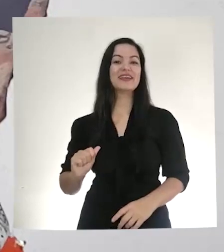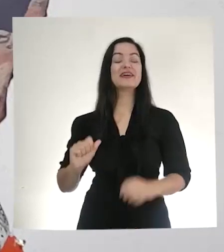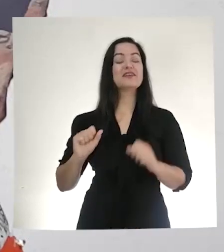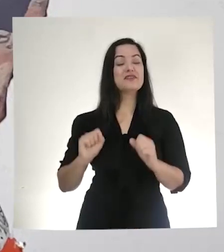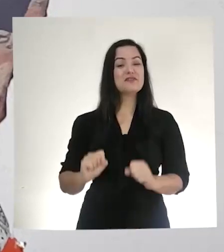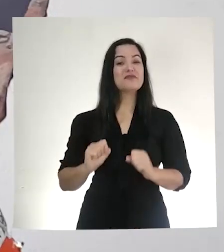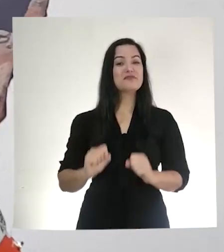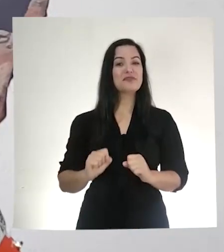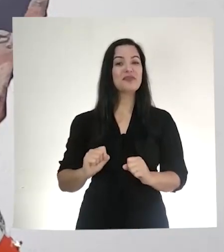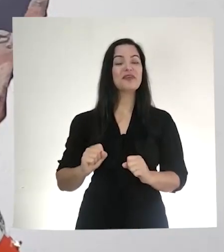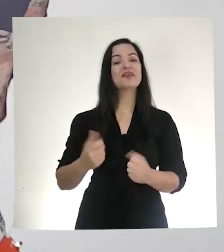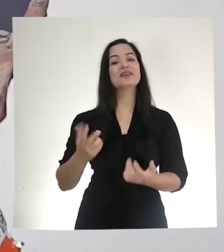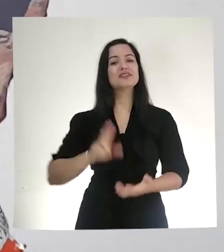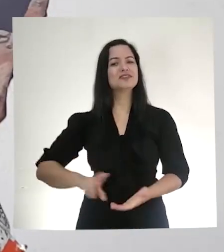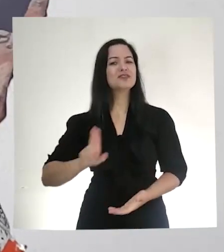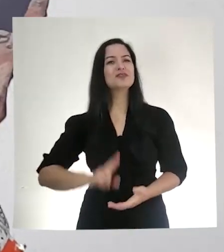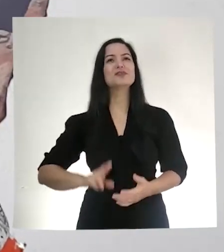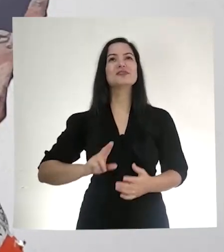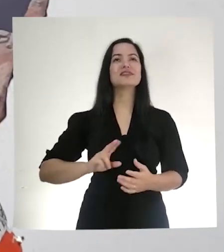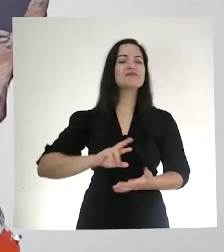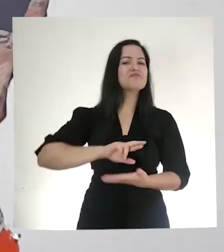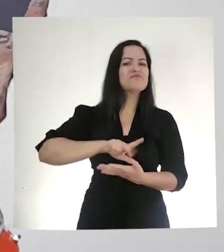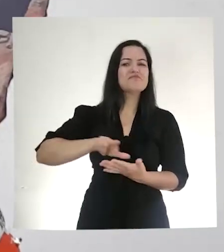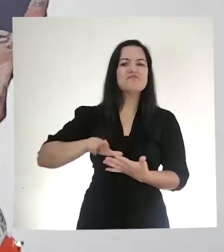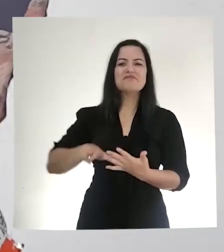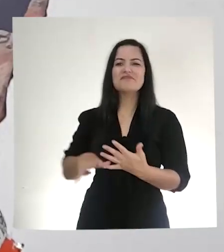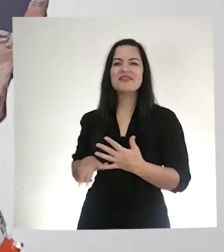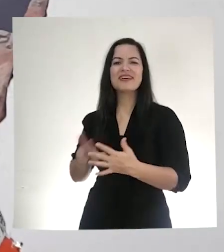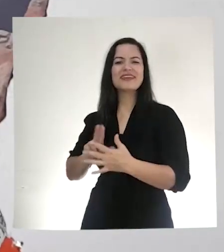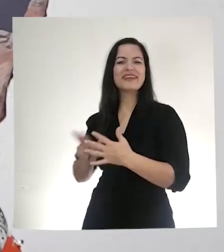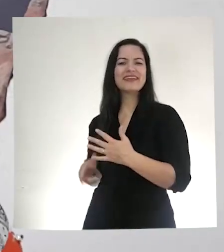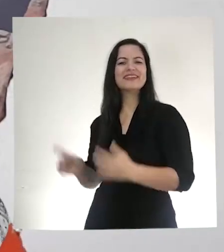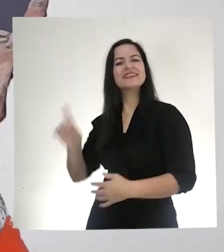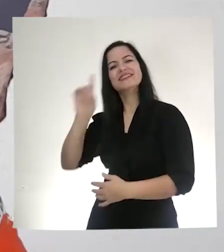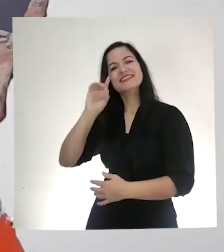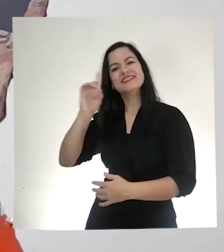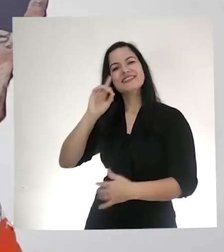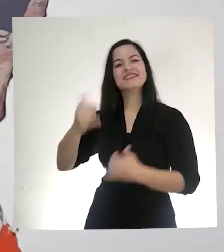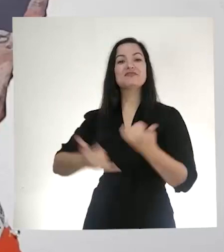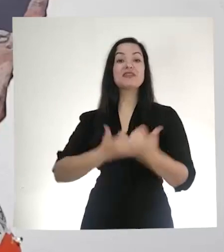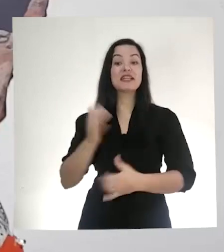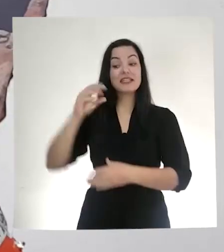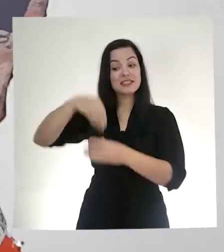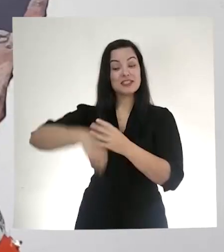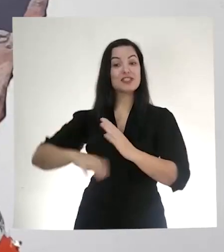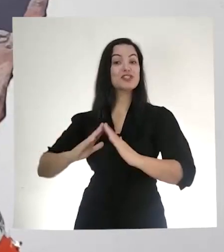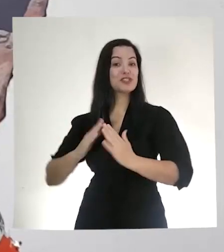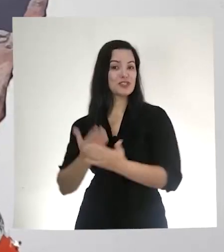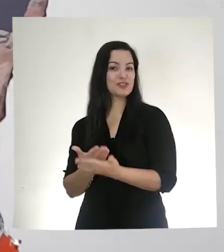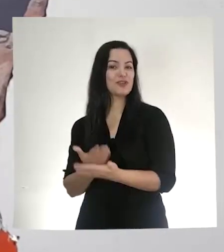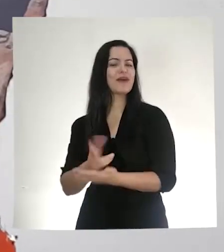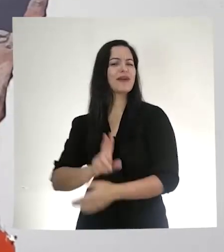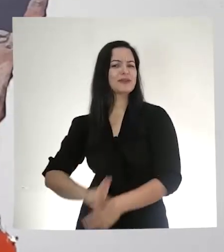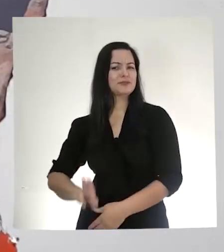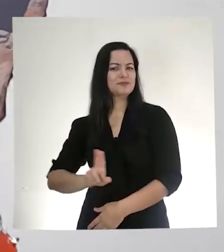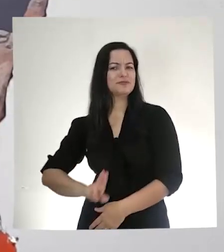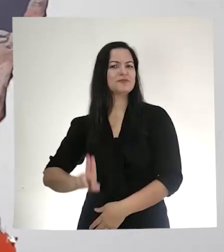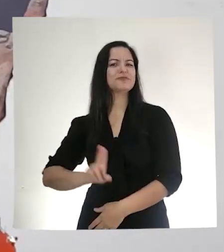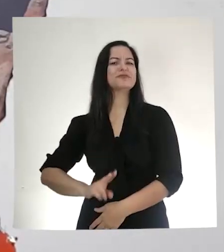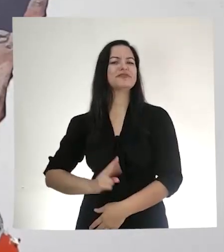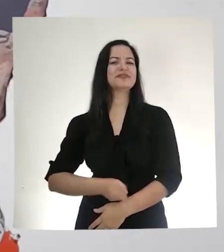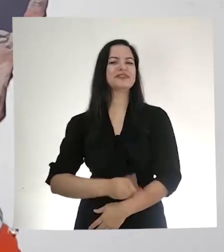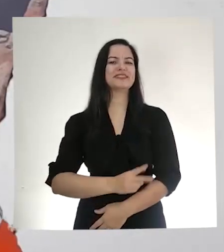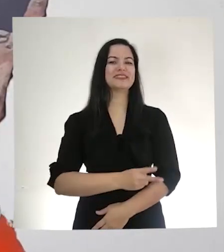estão presentes em muitos momentos no nosso dia a dia. Nas escolas nós brincamos muito